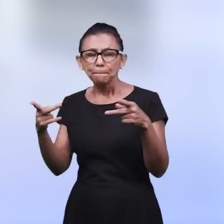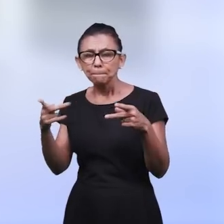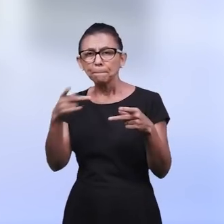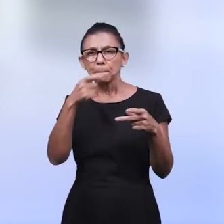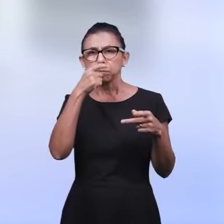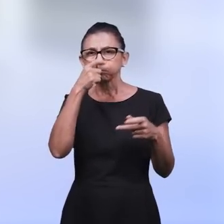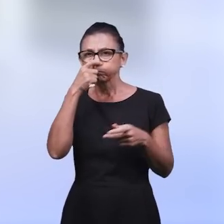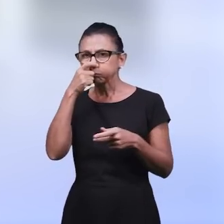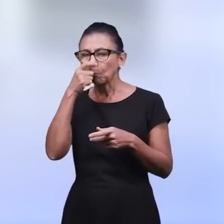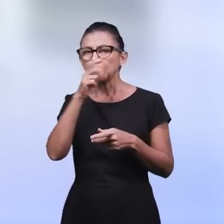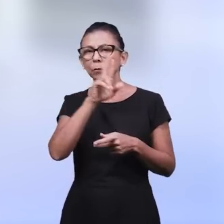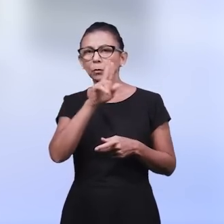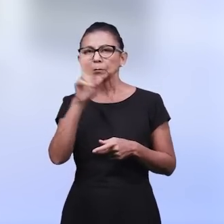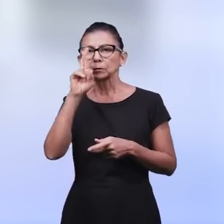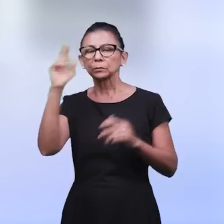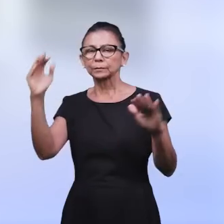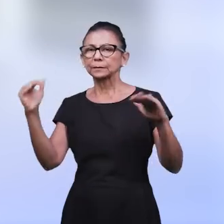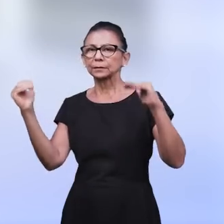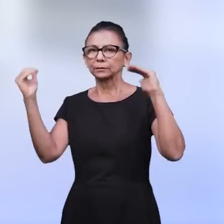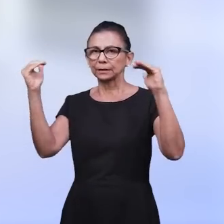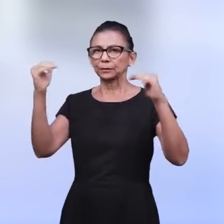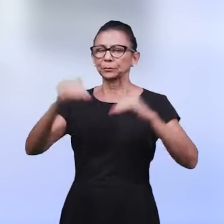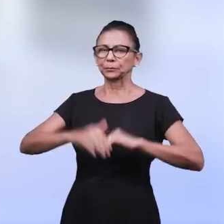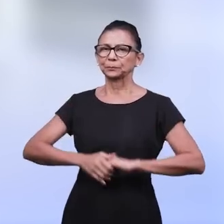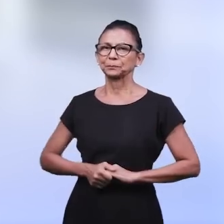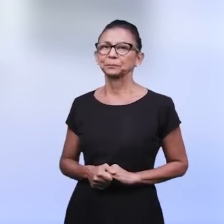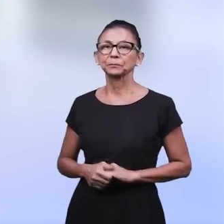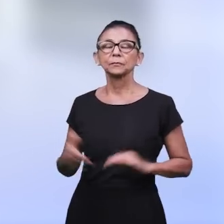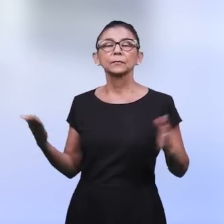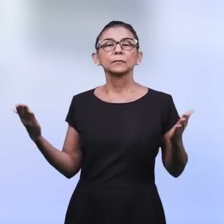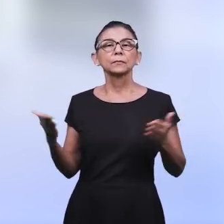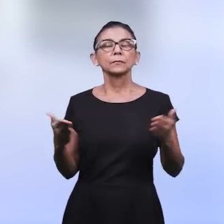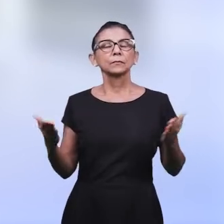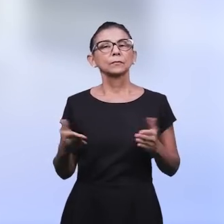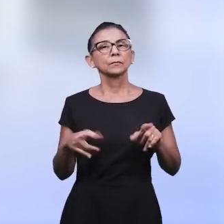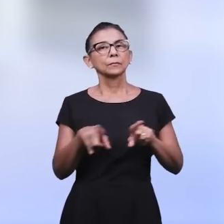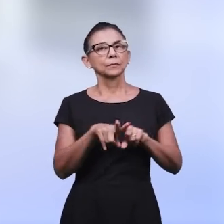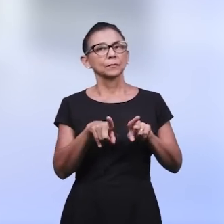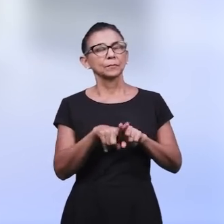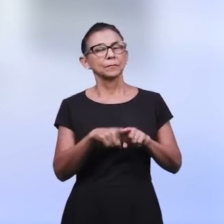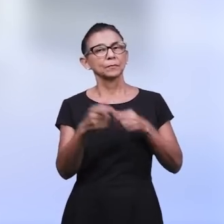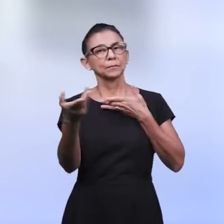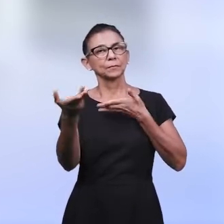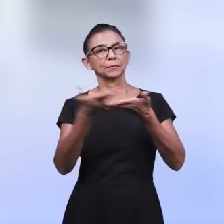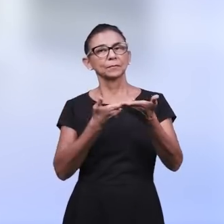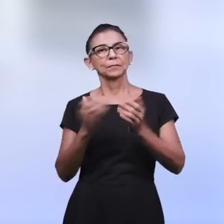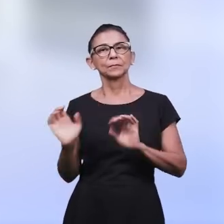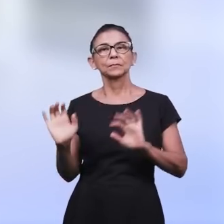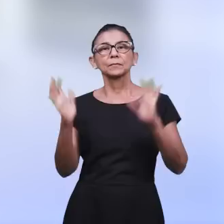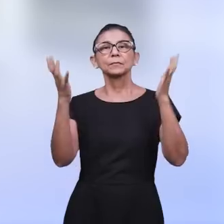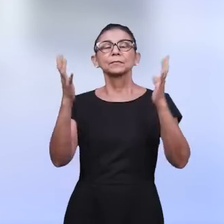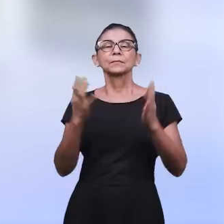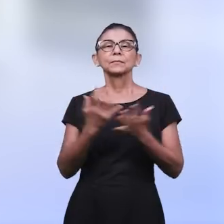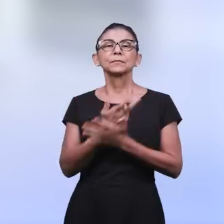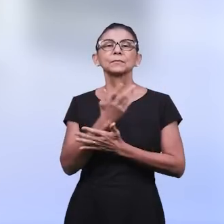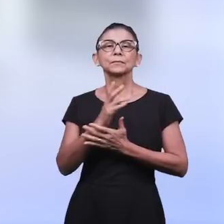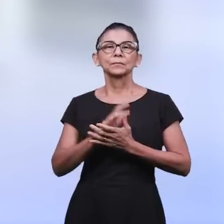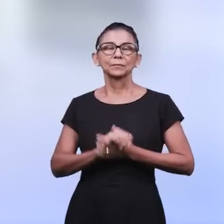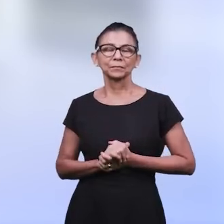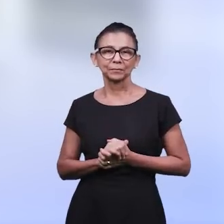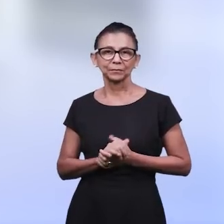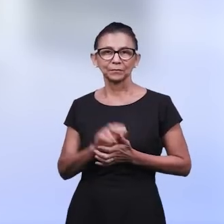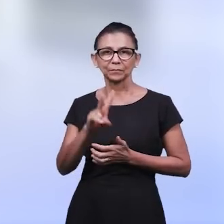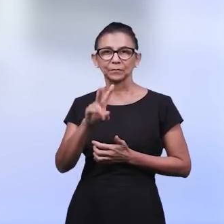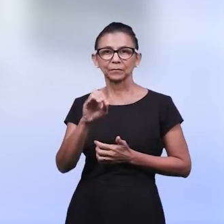o nome do Senhor foi glorificado. E agora nós queremos aqui também compartilhar os eventos que ocorreram na área de Volta